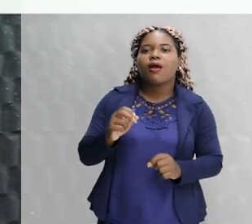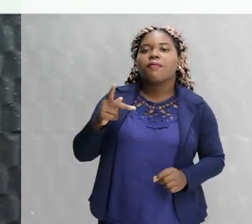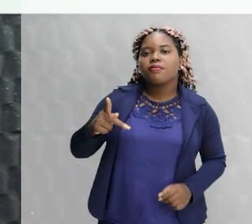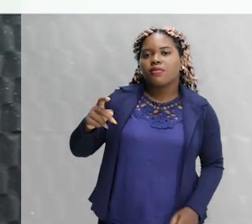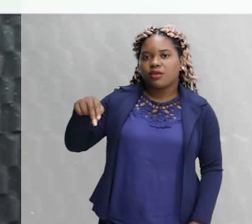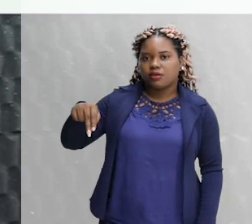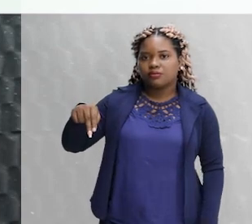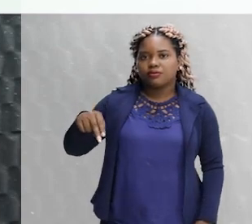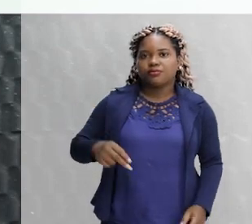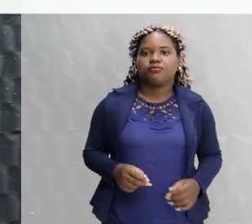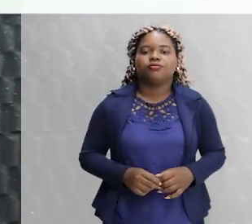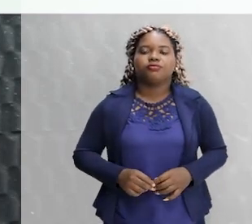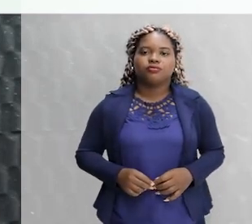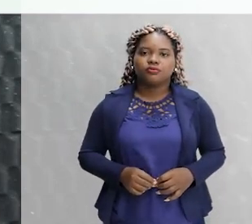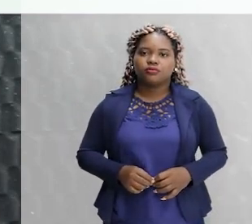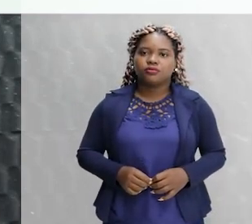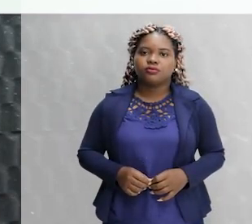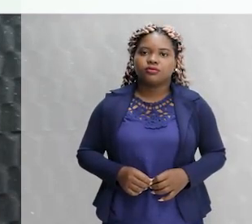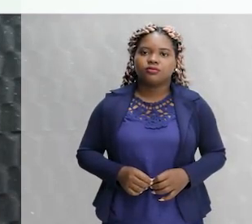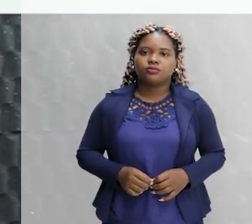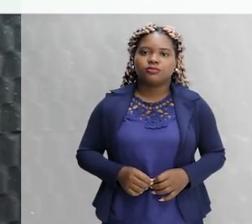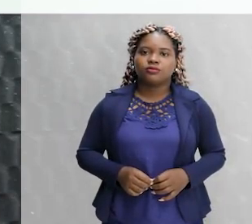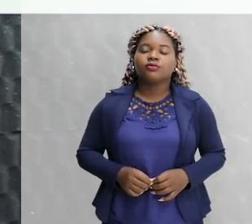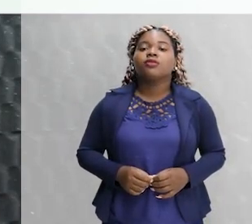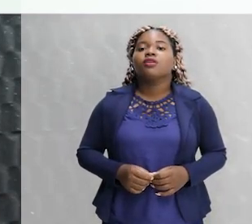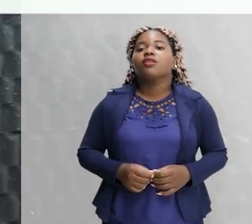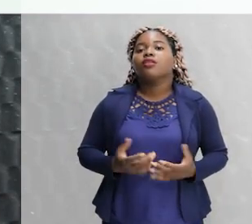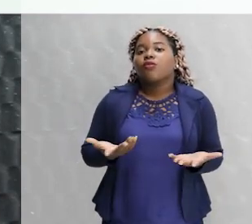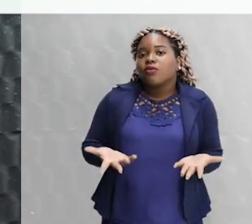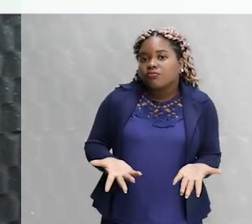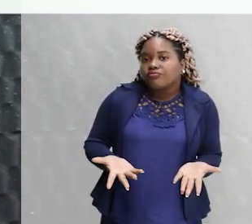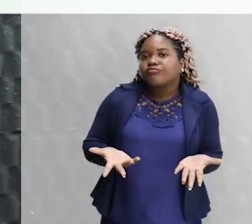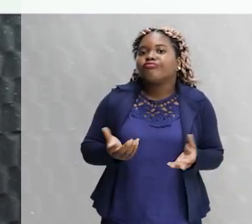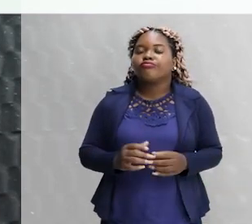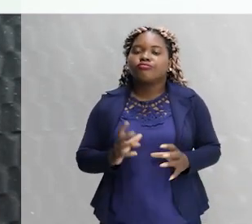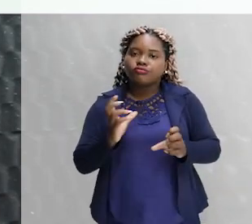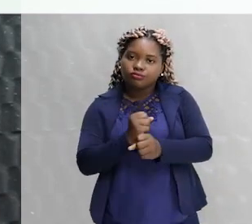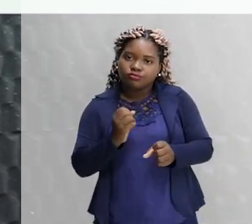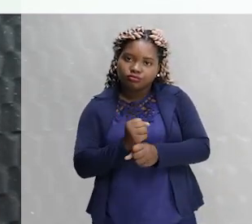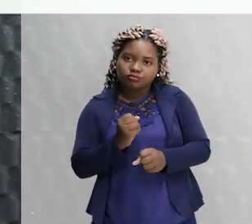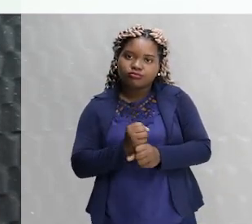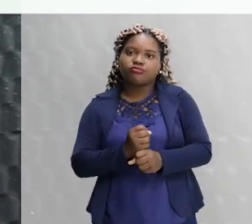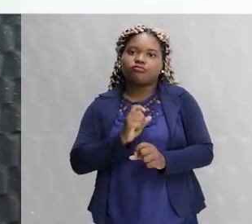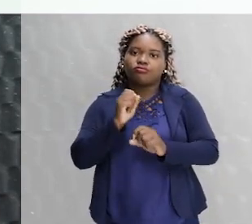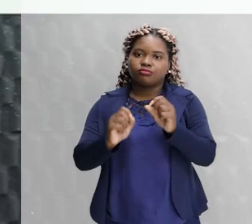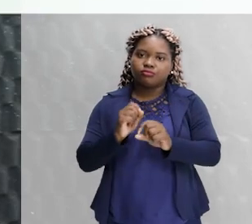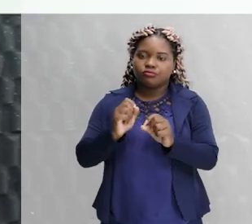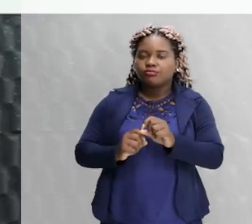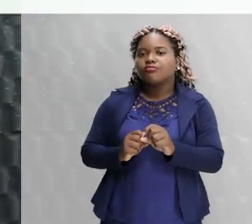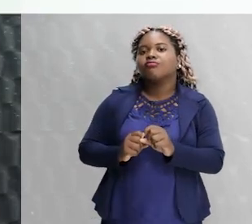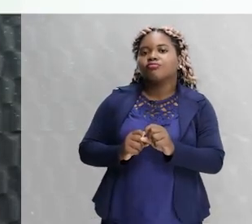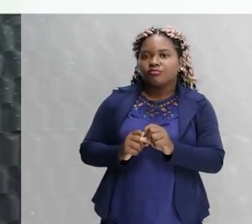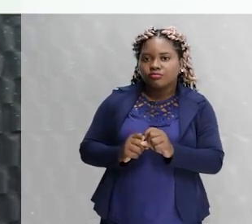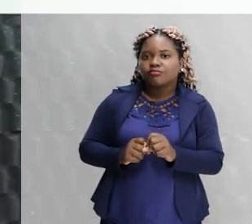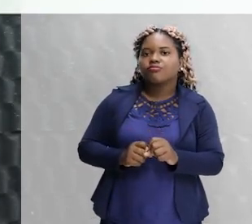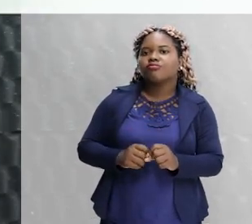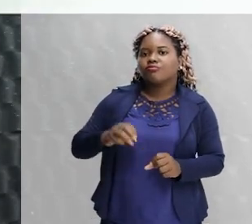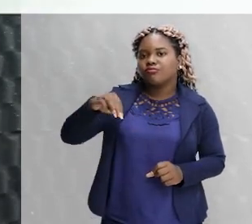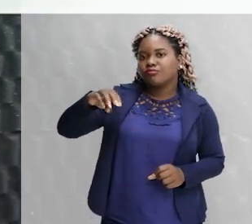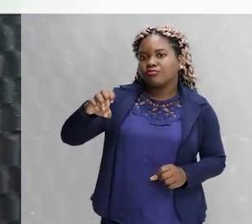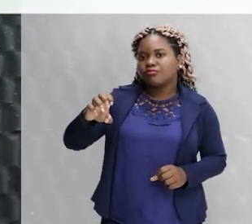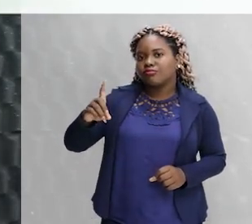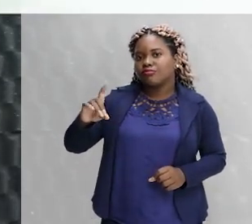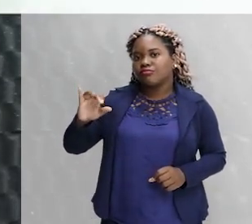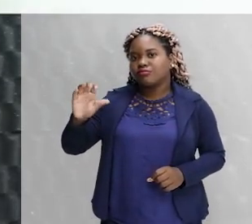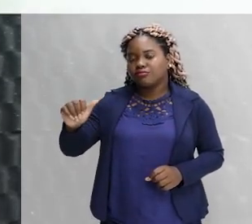Pn. Tá? Então, é dessa forma que você calcula a média ponderada. Você faz o cálculo da